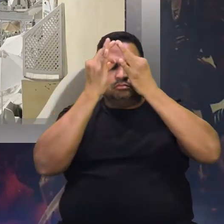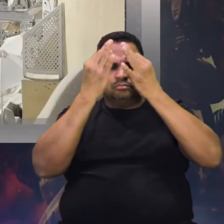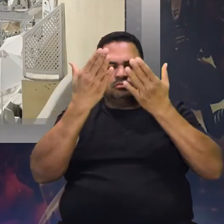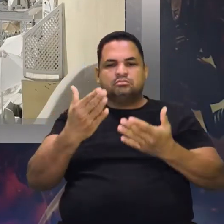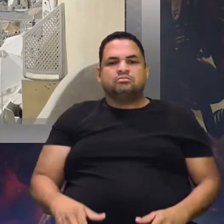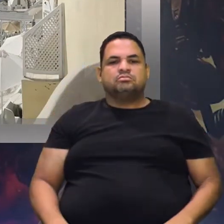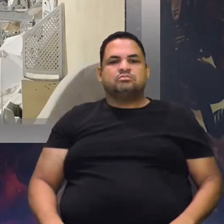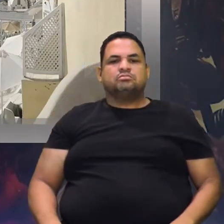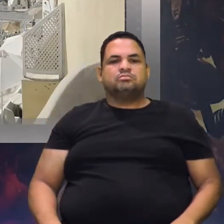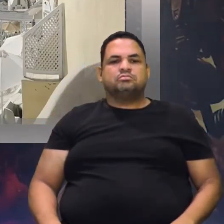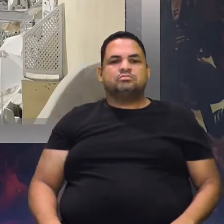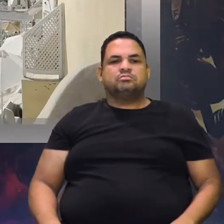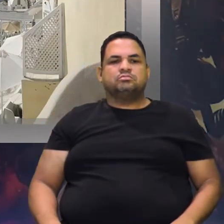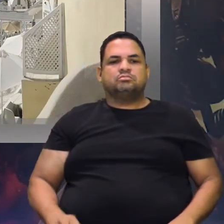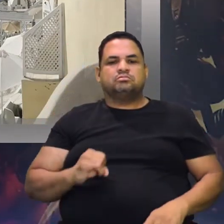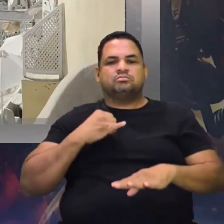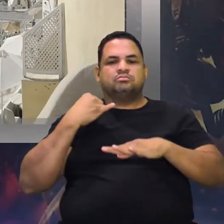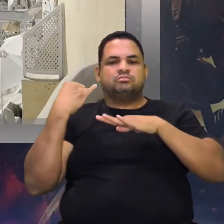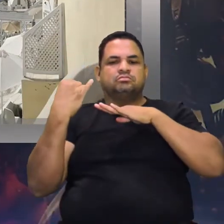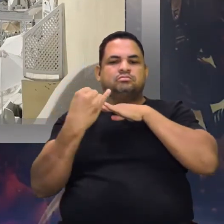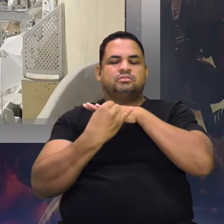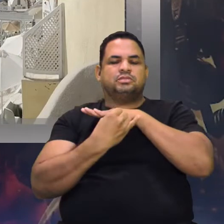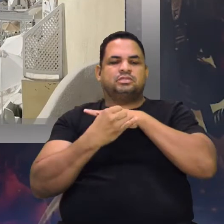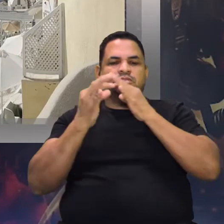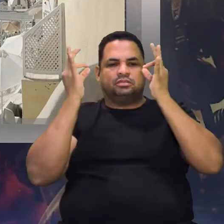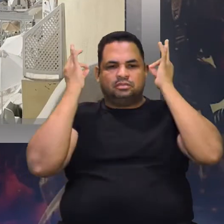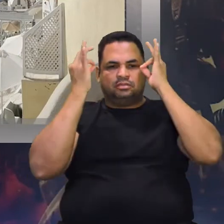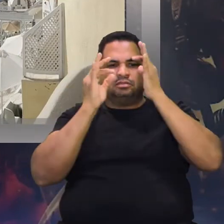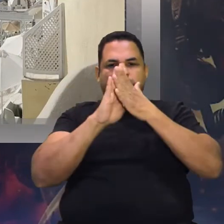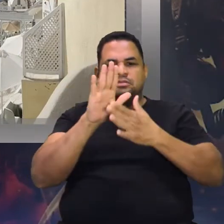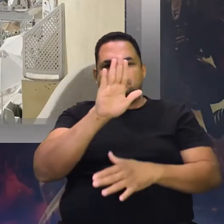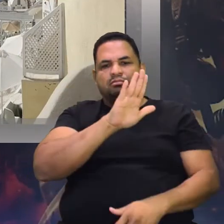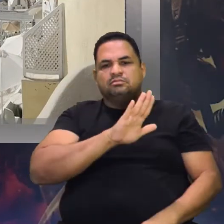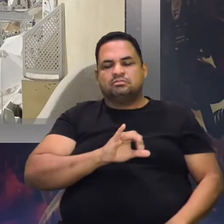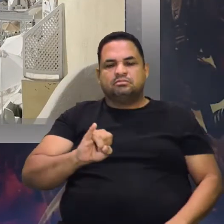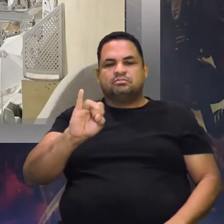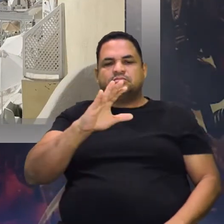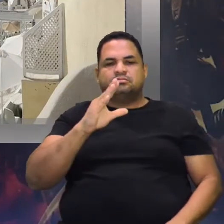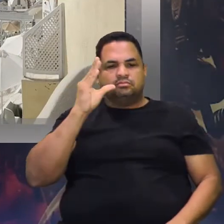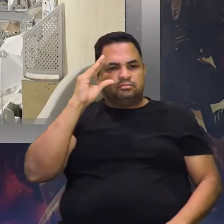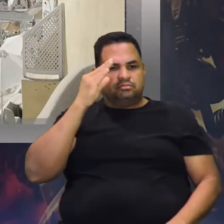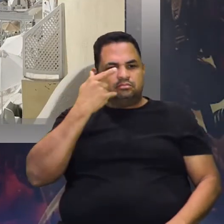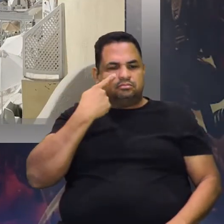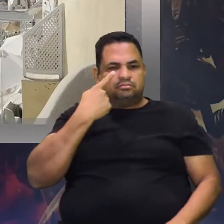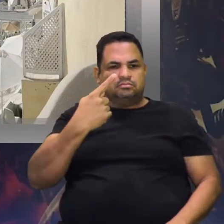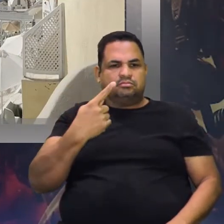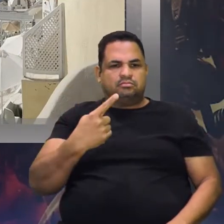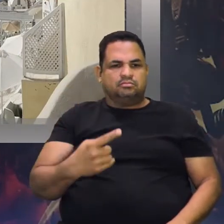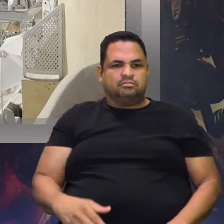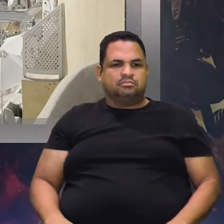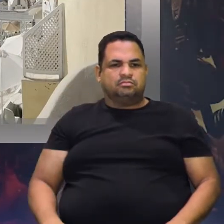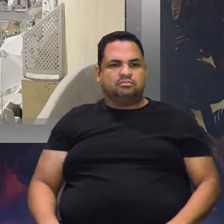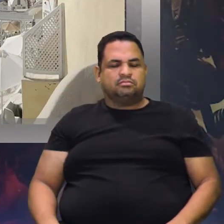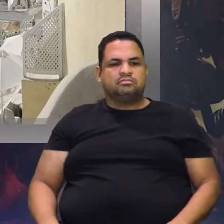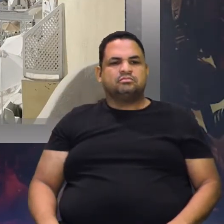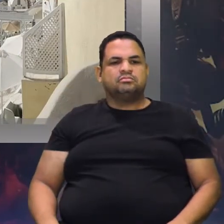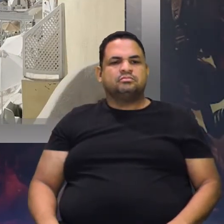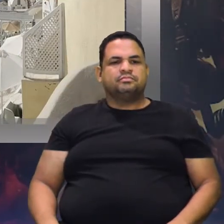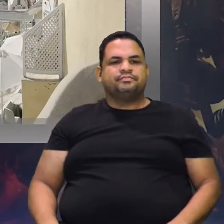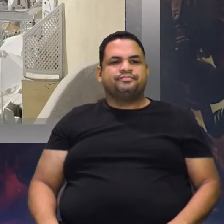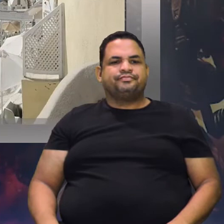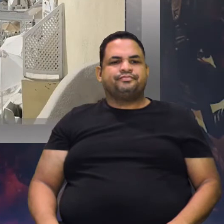As ilhas gregas. A imagem interessante aqui de a gente olhar essa cultura.